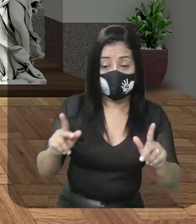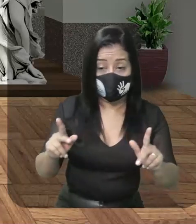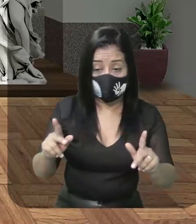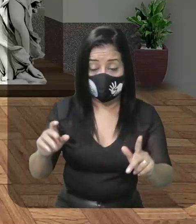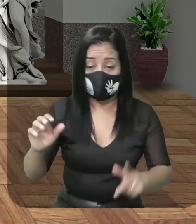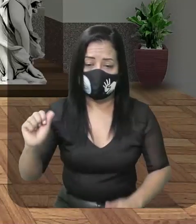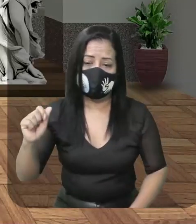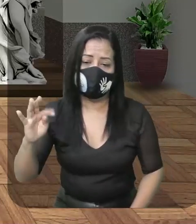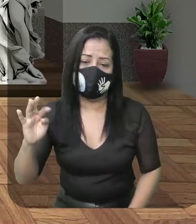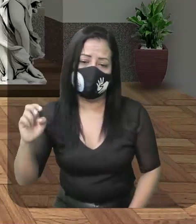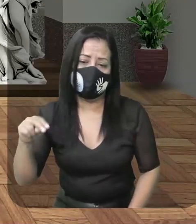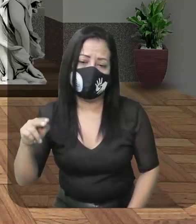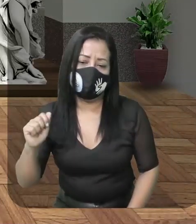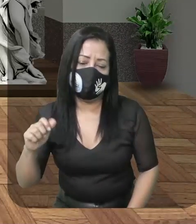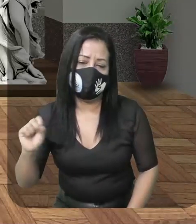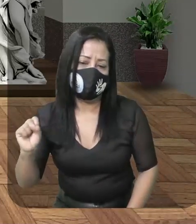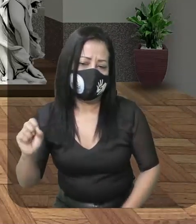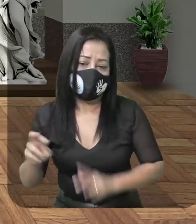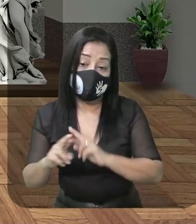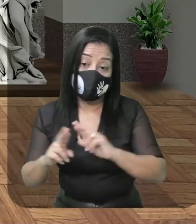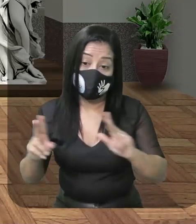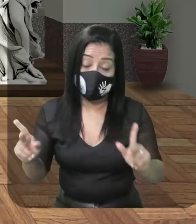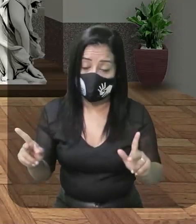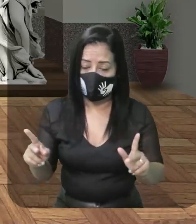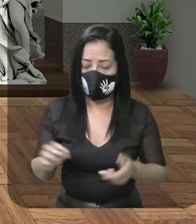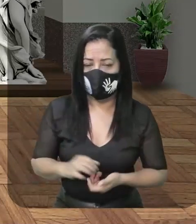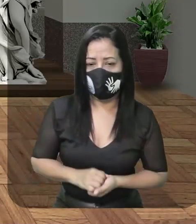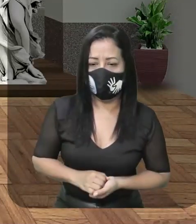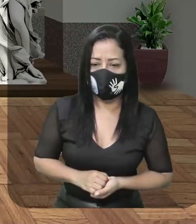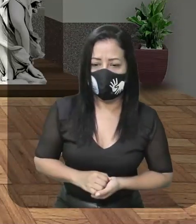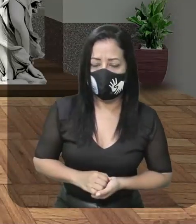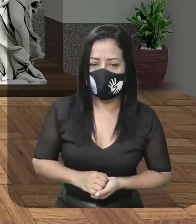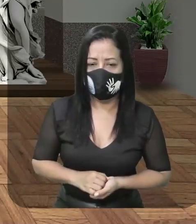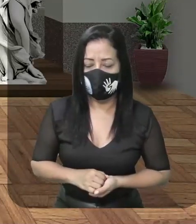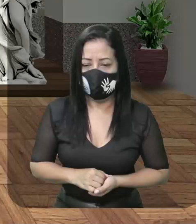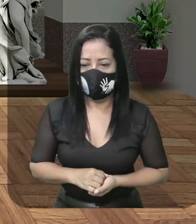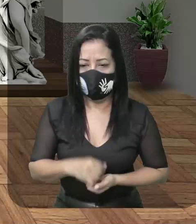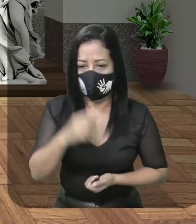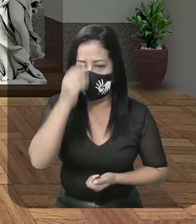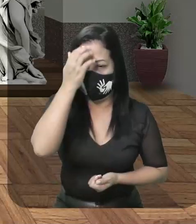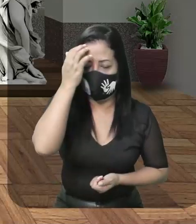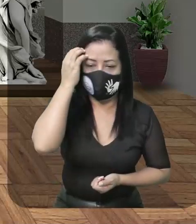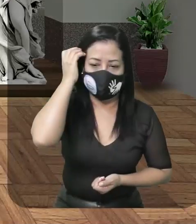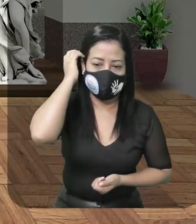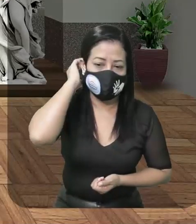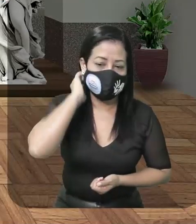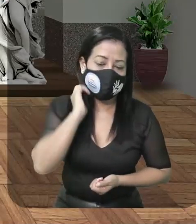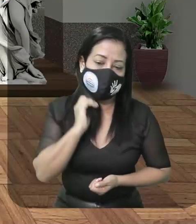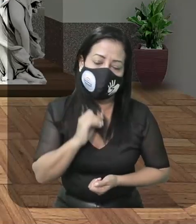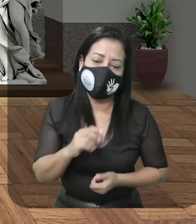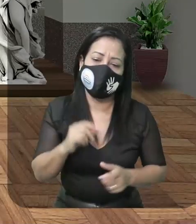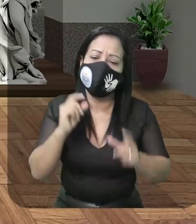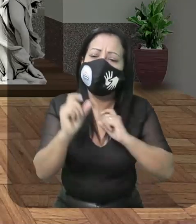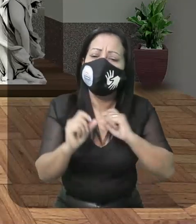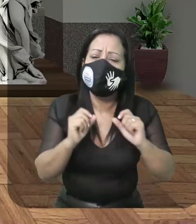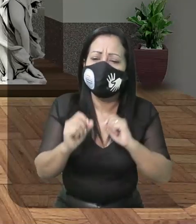rei. Tá? Então, um não dependia do outro. Elas